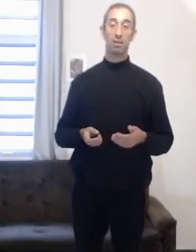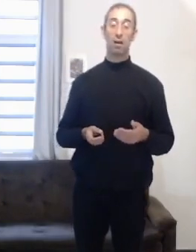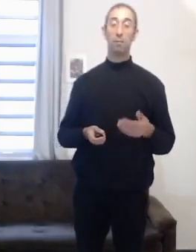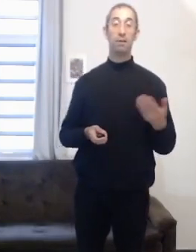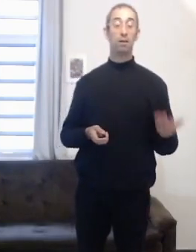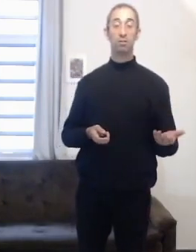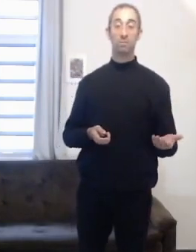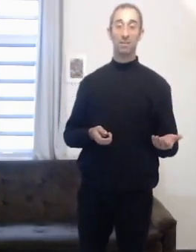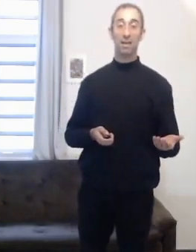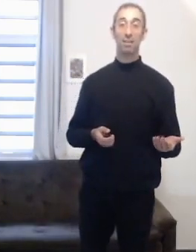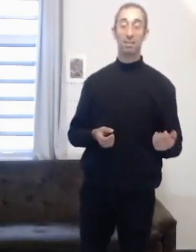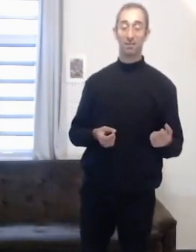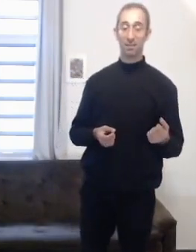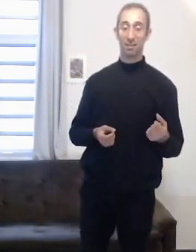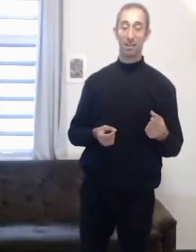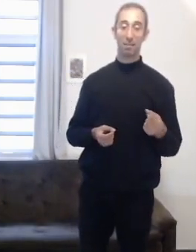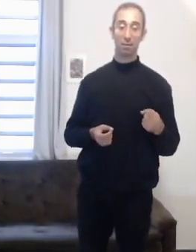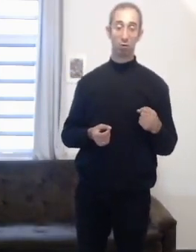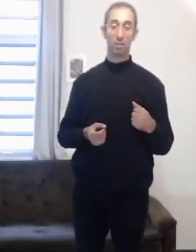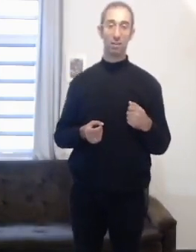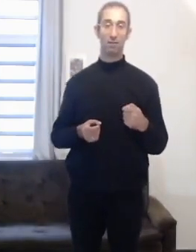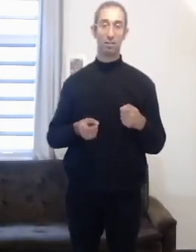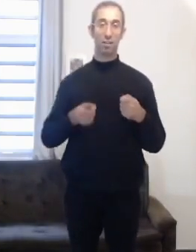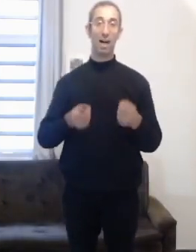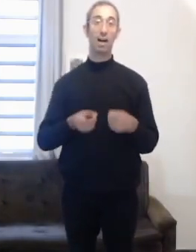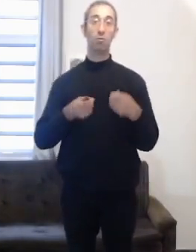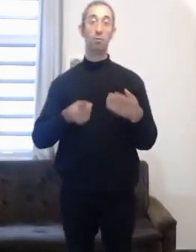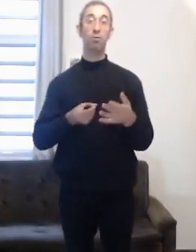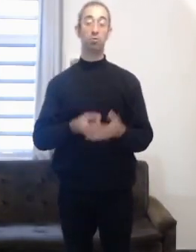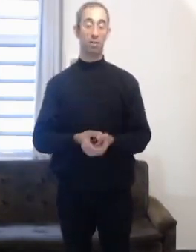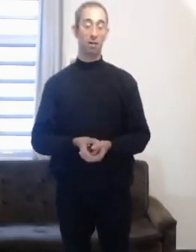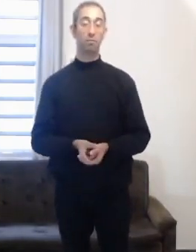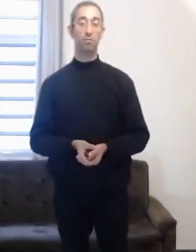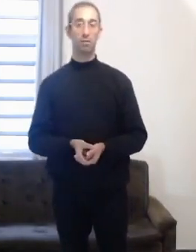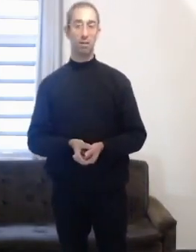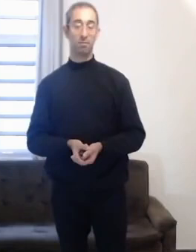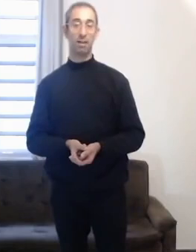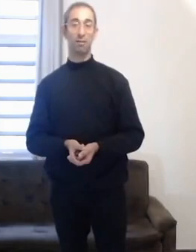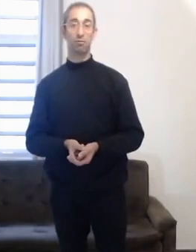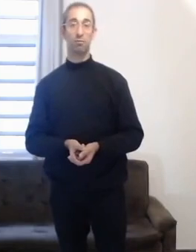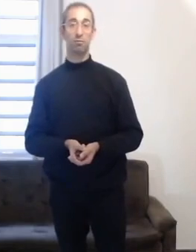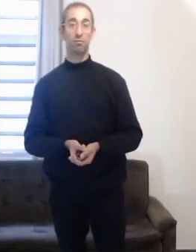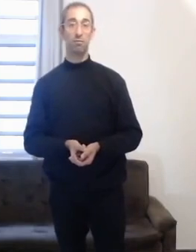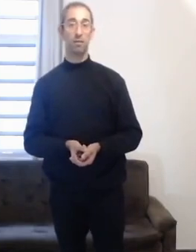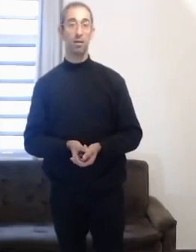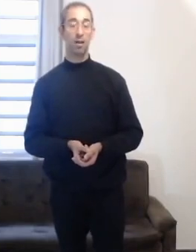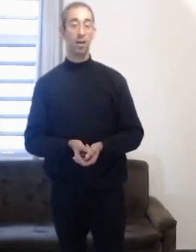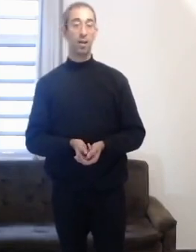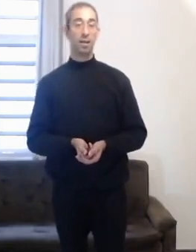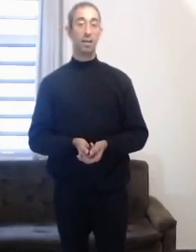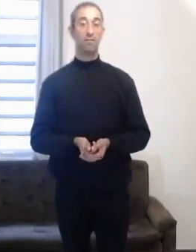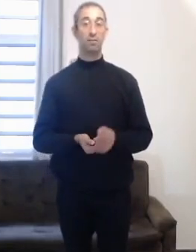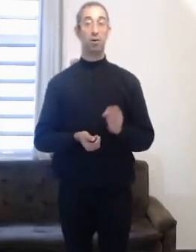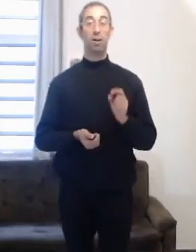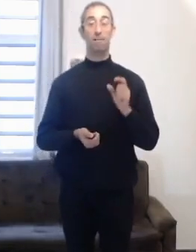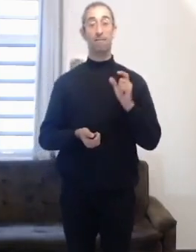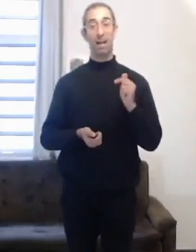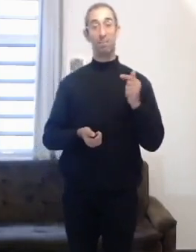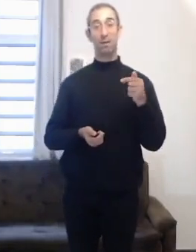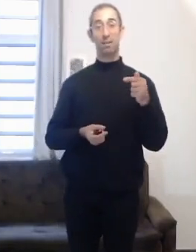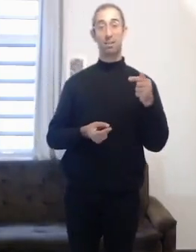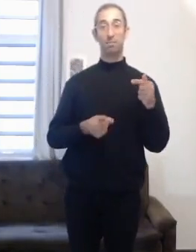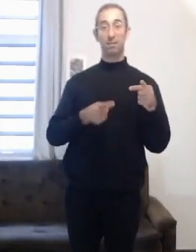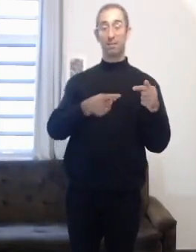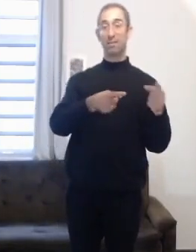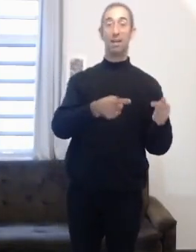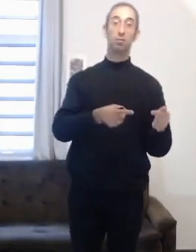outra questão é a opinião do especialista, que às vezes assim, tem pessoas que investigaram por muito tempo determinado assunto e elas falam assim, olha,